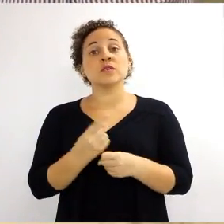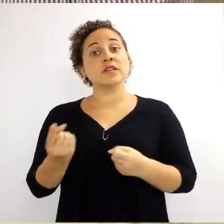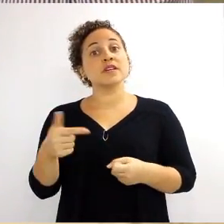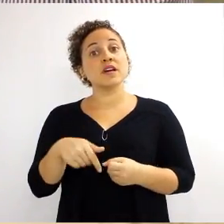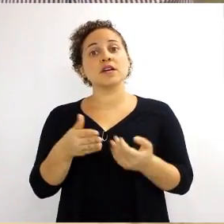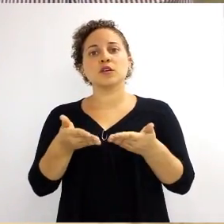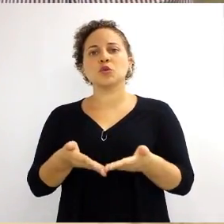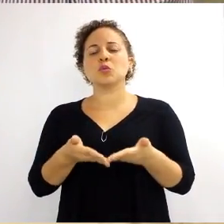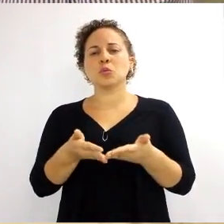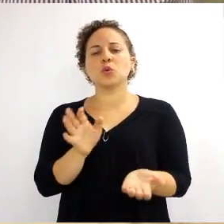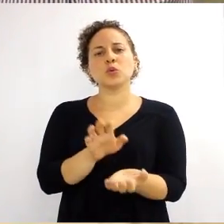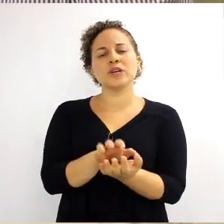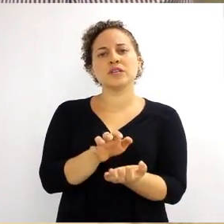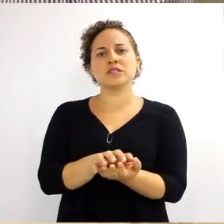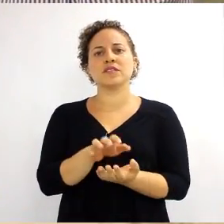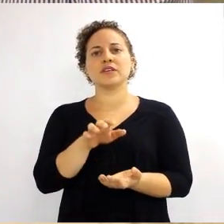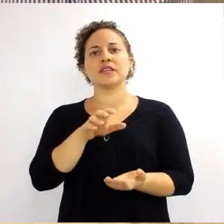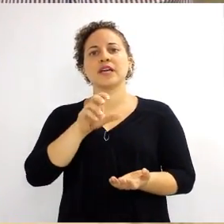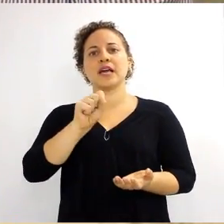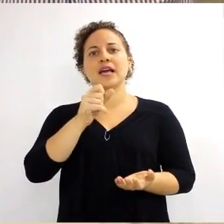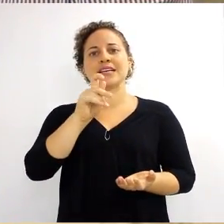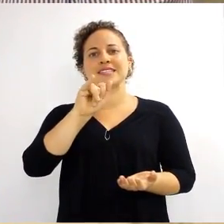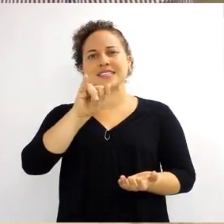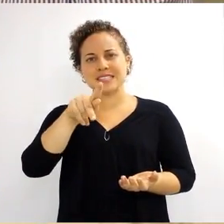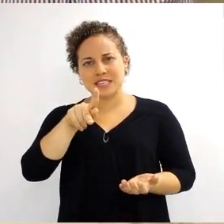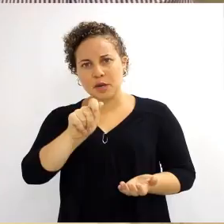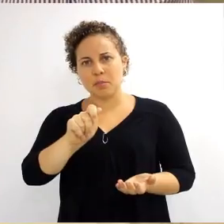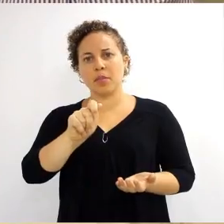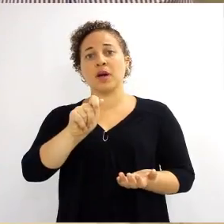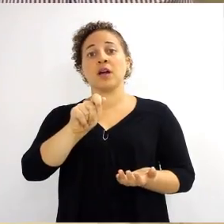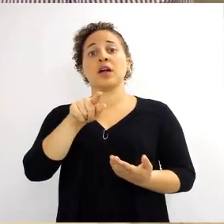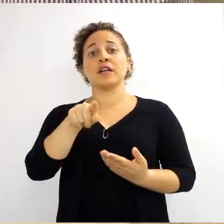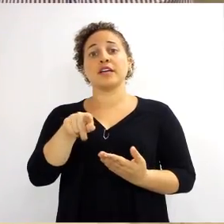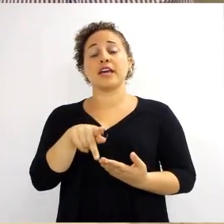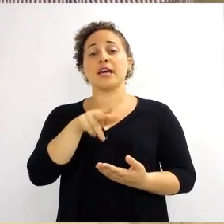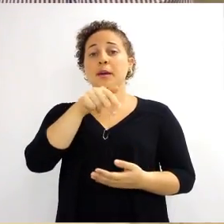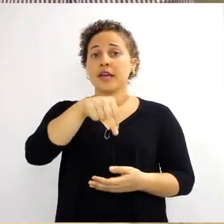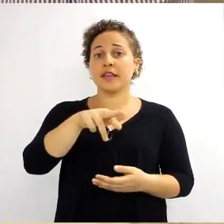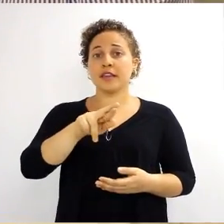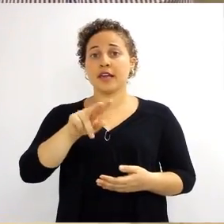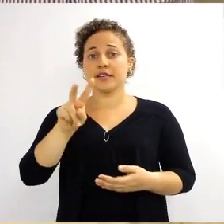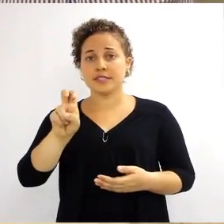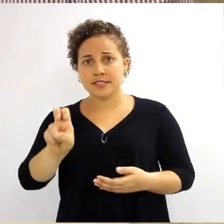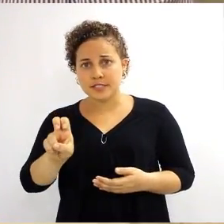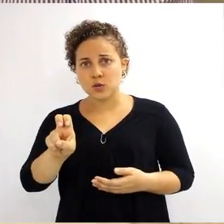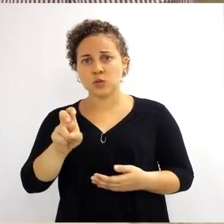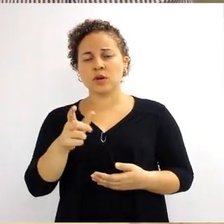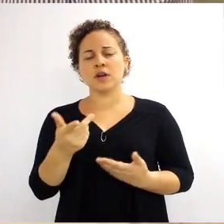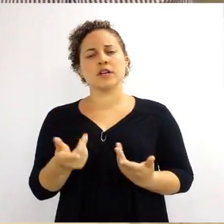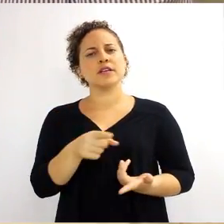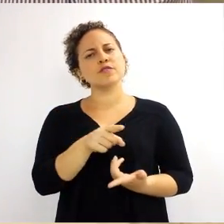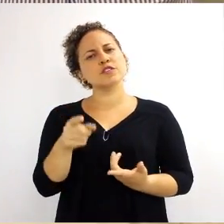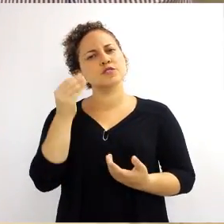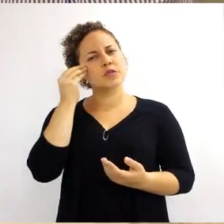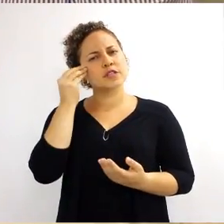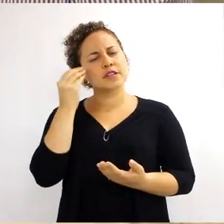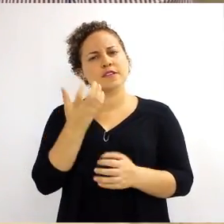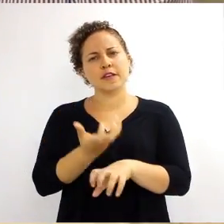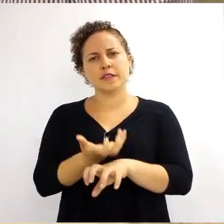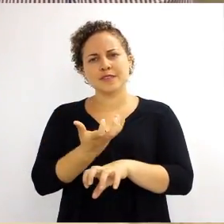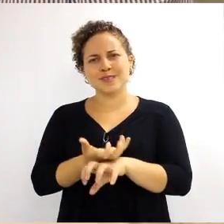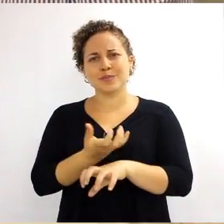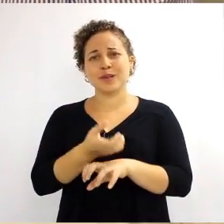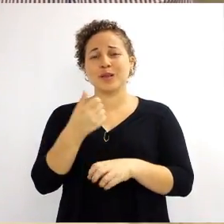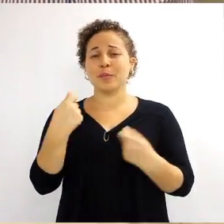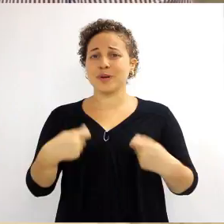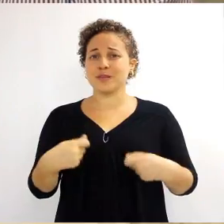Porto do Recife nós temos a CIPA, que é a CIPA tradicional, regida pela NR5. Então, observem que nessa disciplina você precisa ler